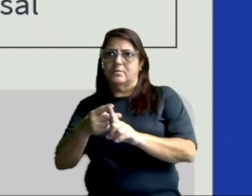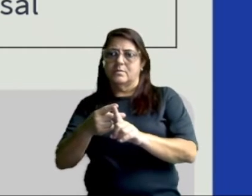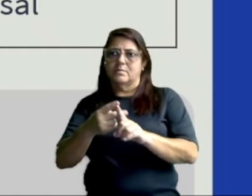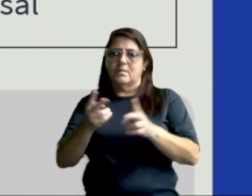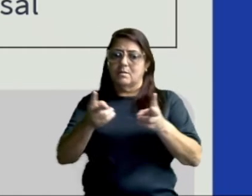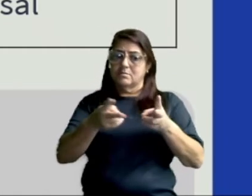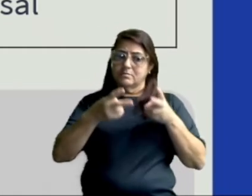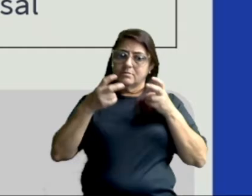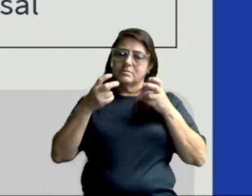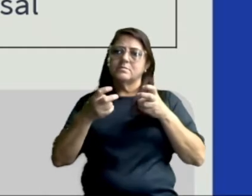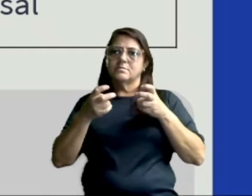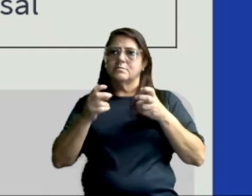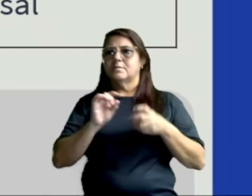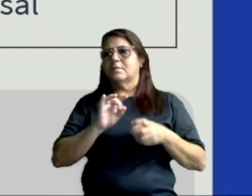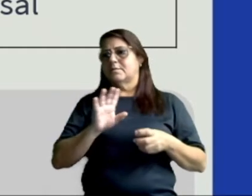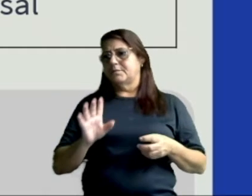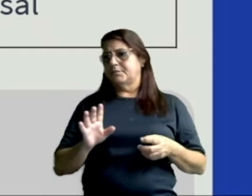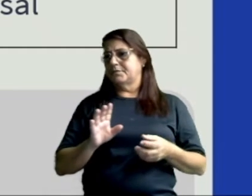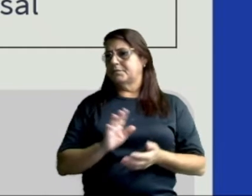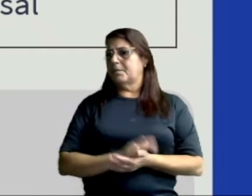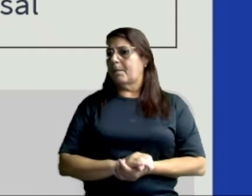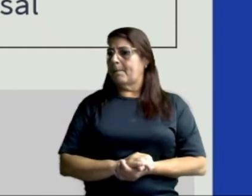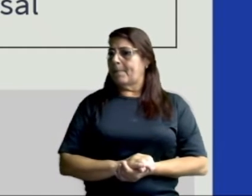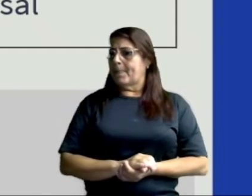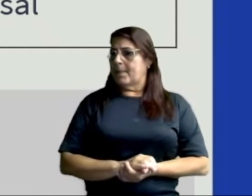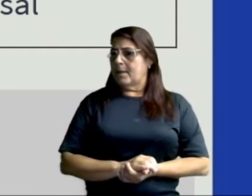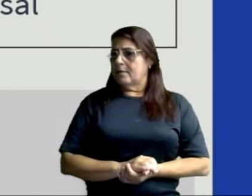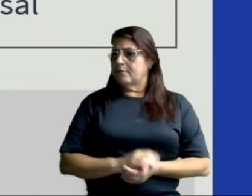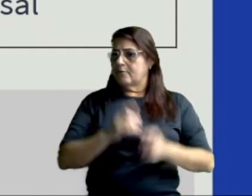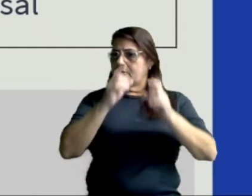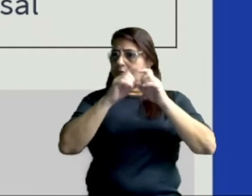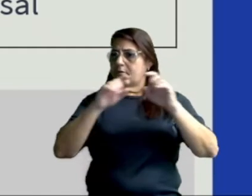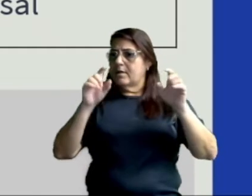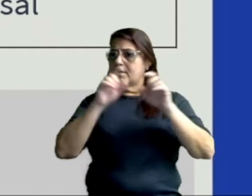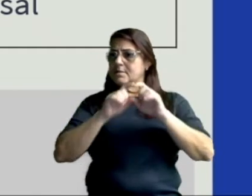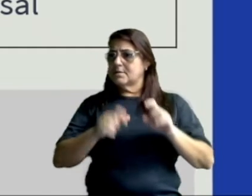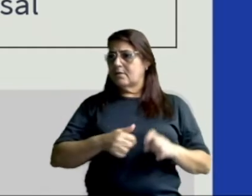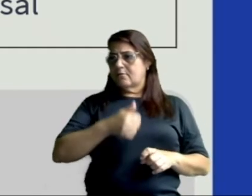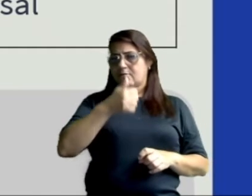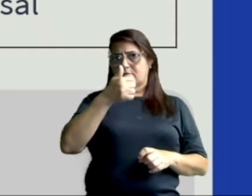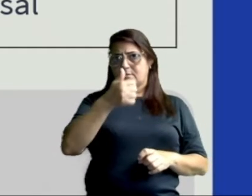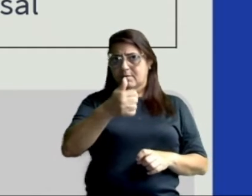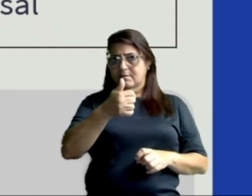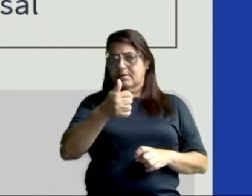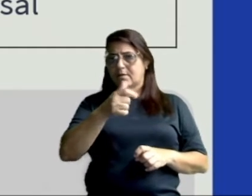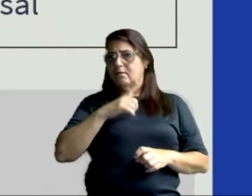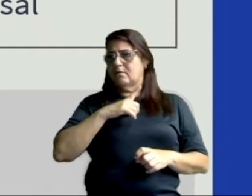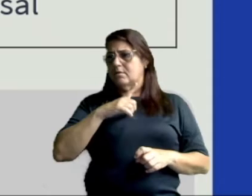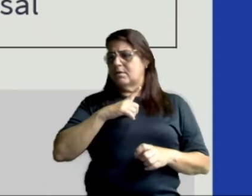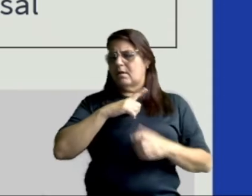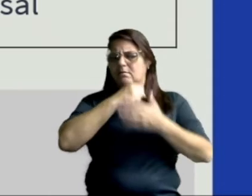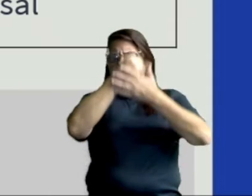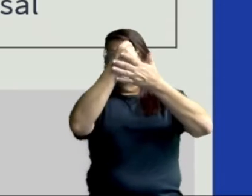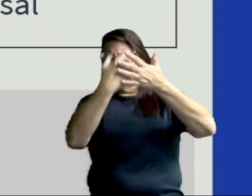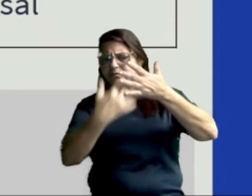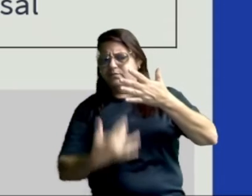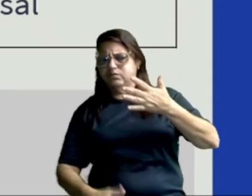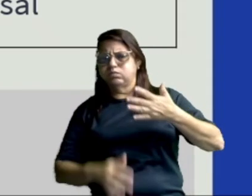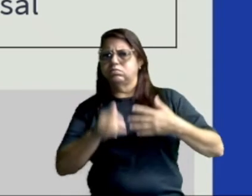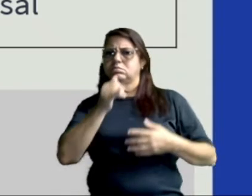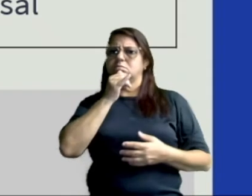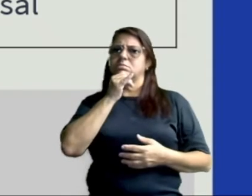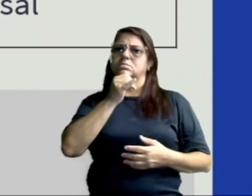plural, certinho? Bom, frases afirmativas, aí nós temos exemplos com vários